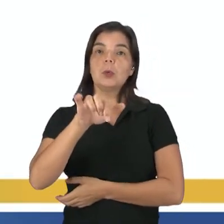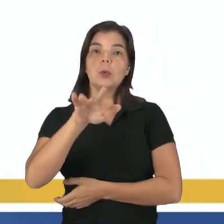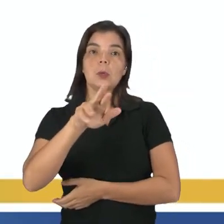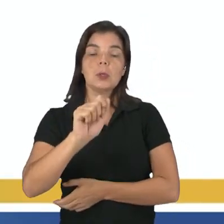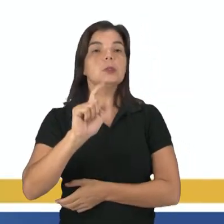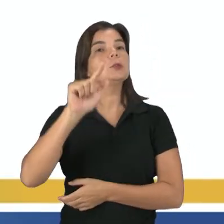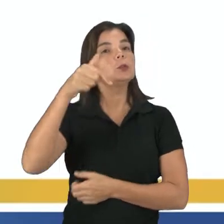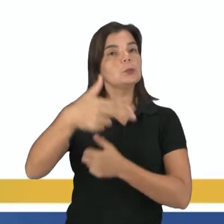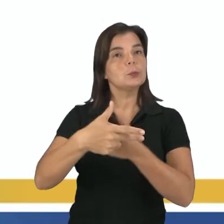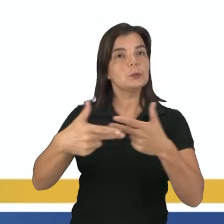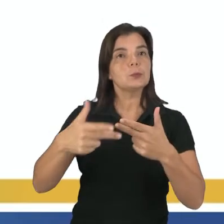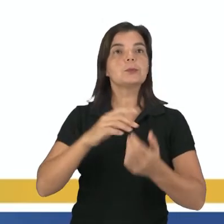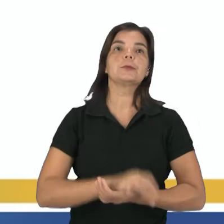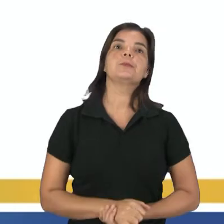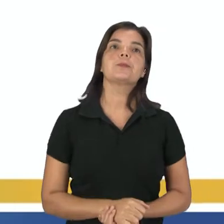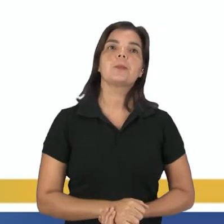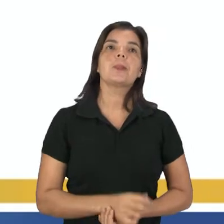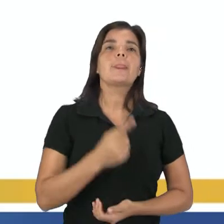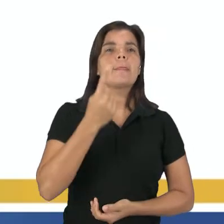blogueiras, etc.